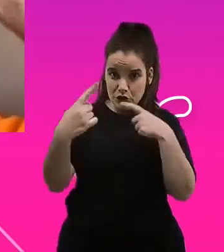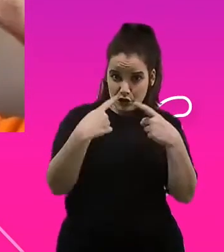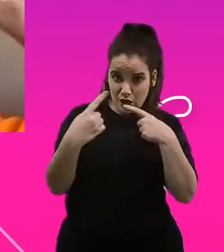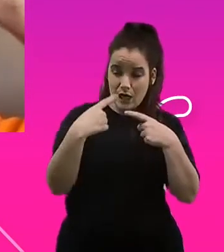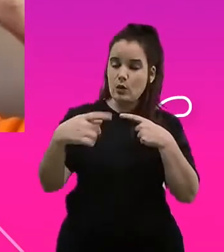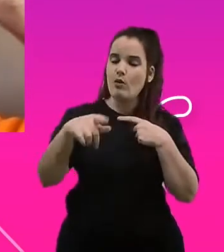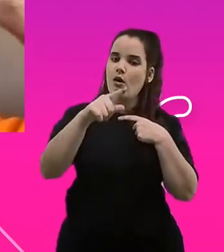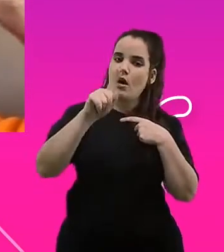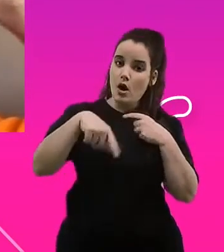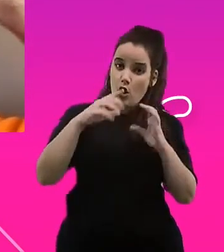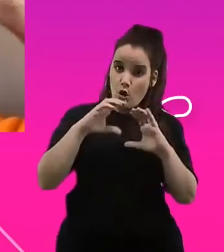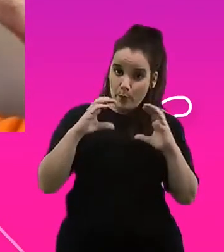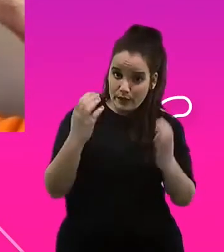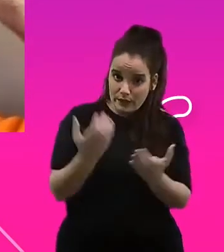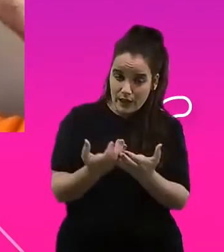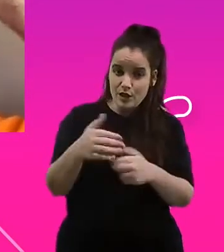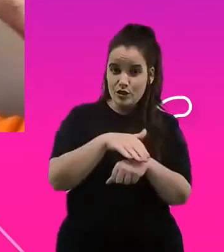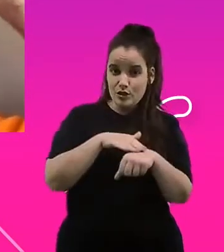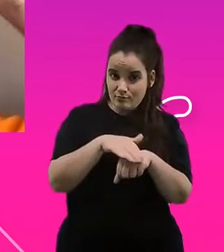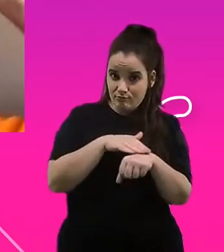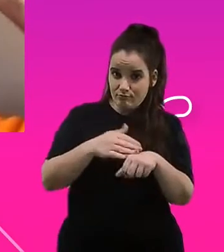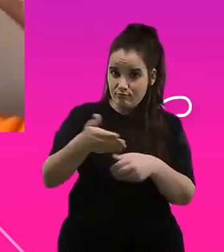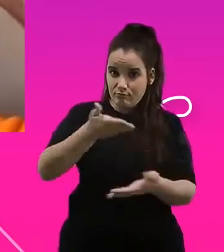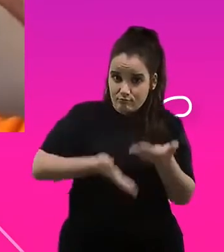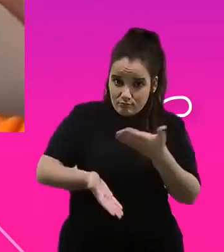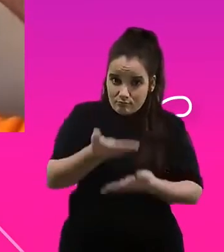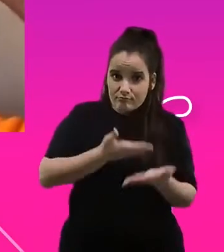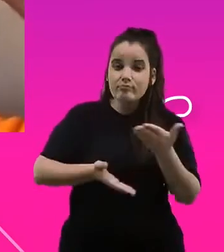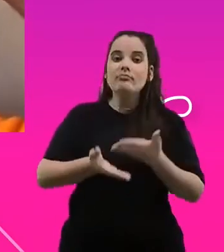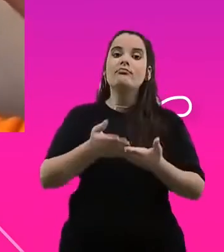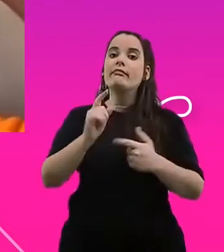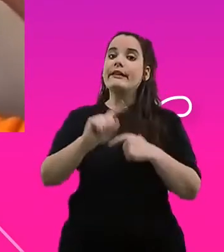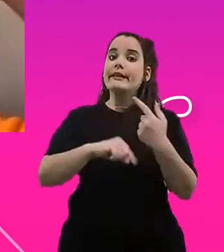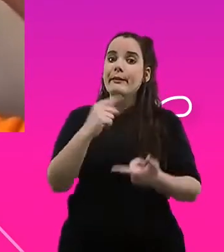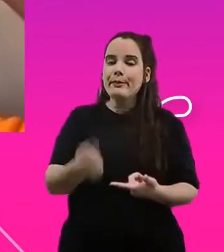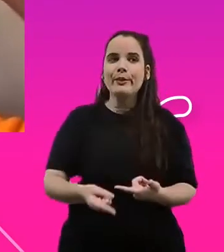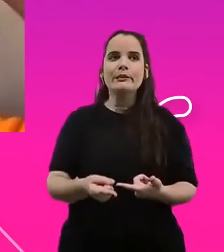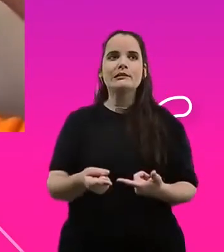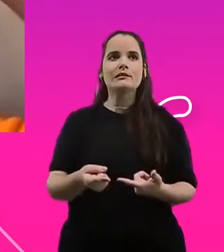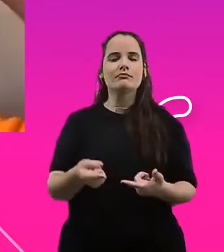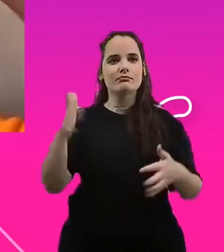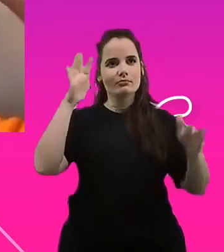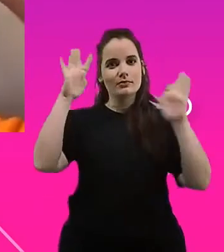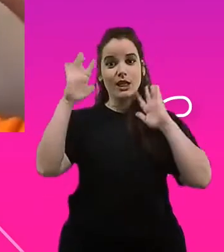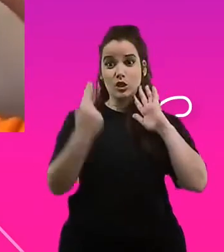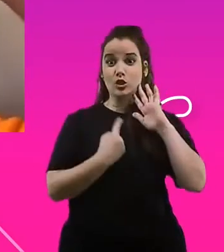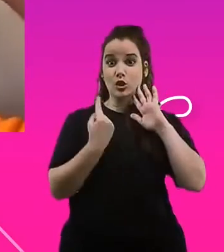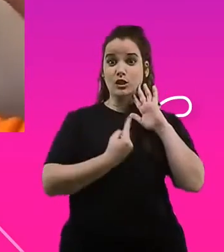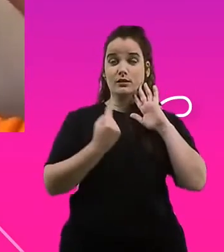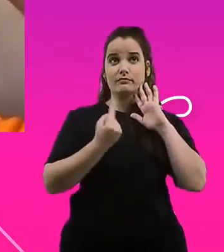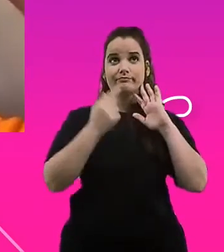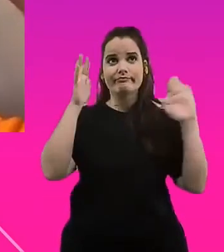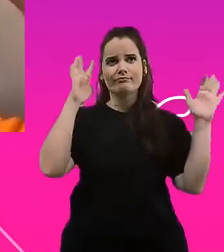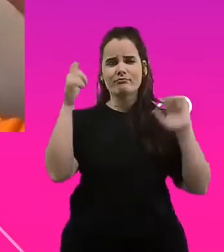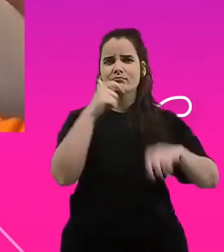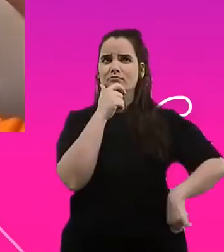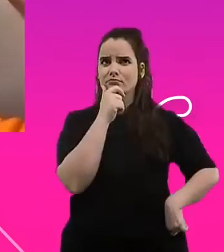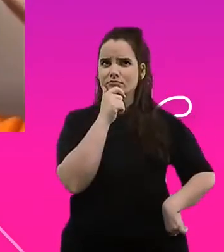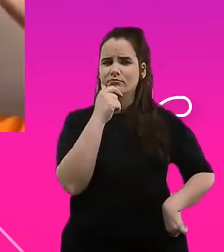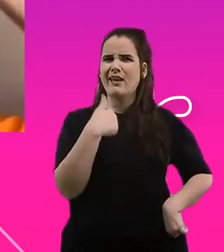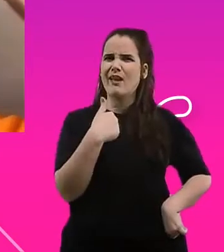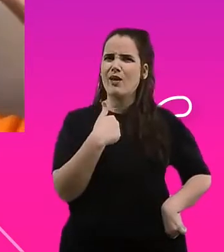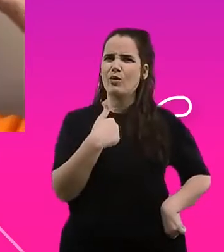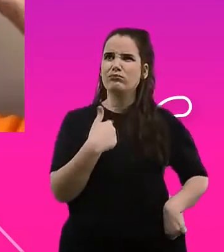é uma coisa para depois a gente desligar essa tela e, tipo, se questionar sozinho, sabe? Colocar no papel sozinho, o que, que eu tô fazendo até aqui? Como